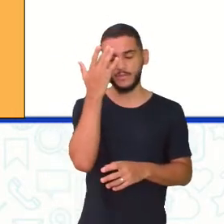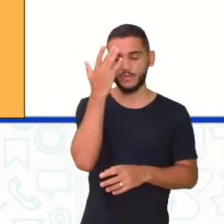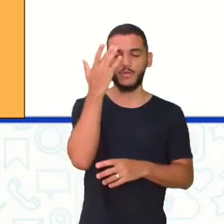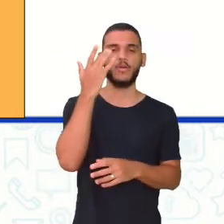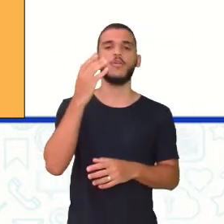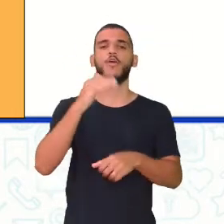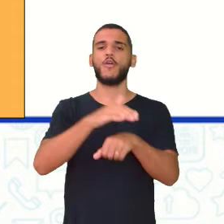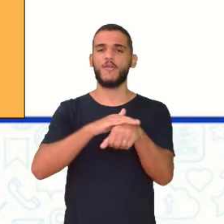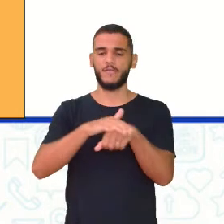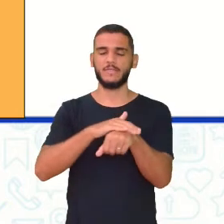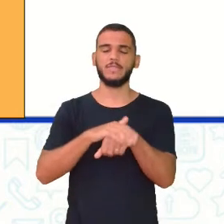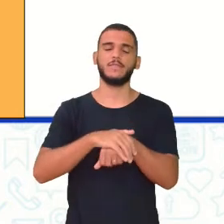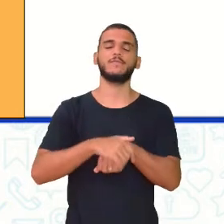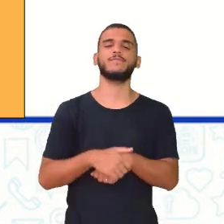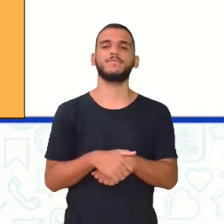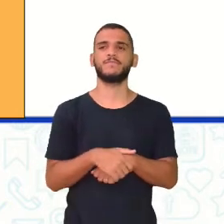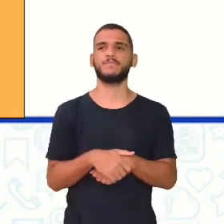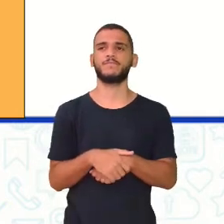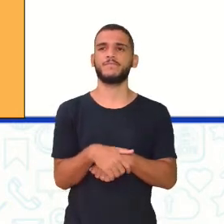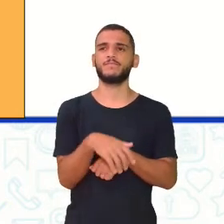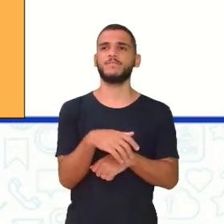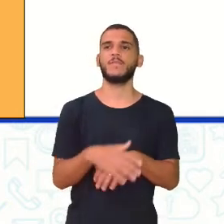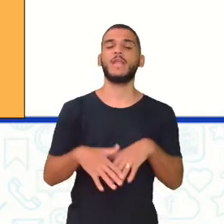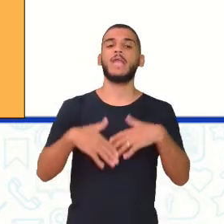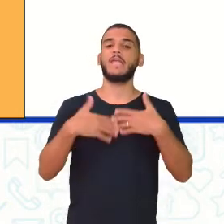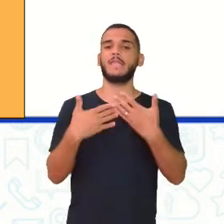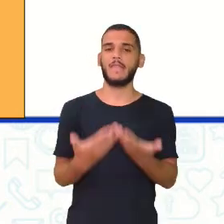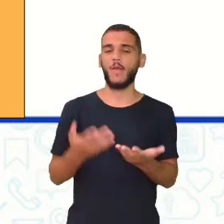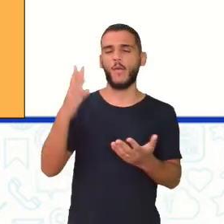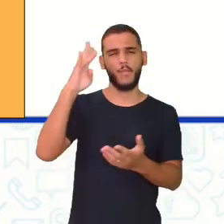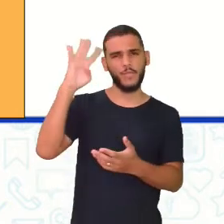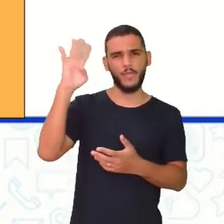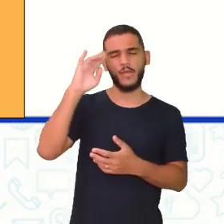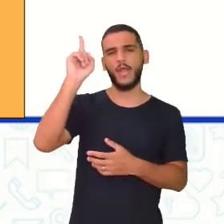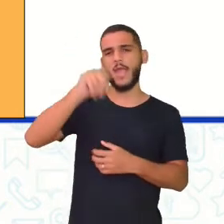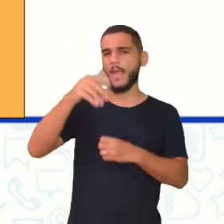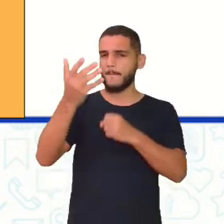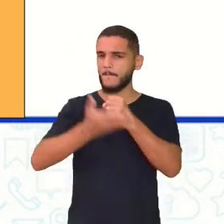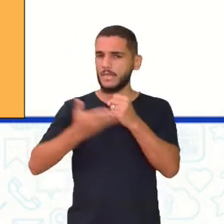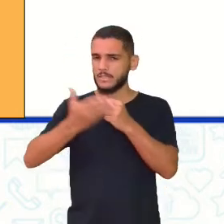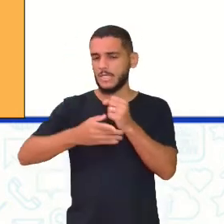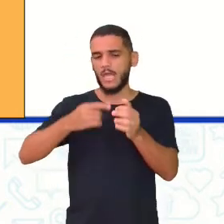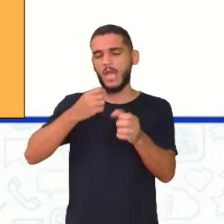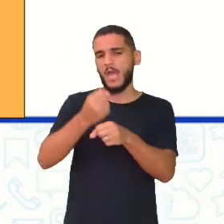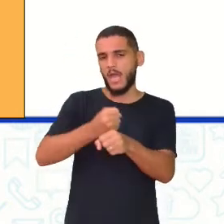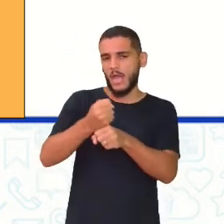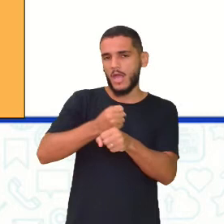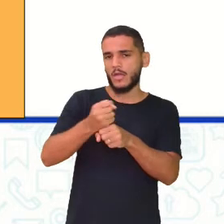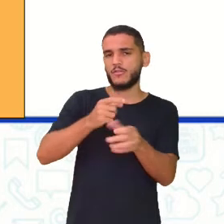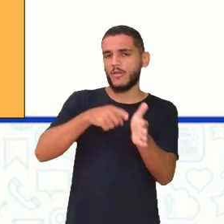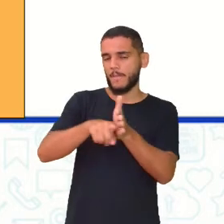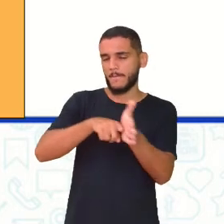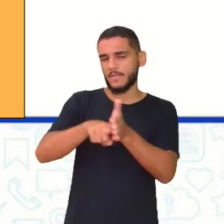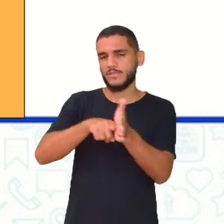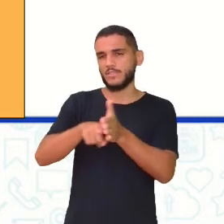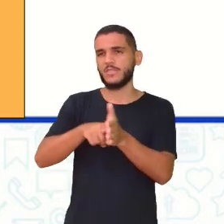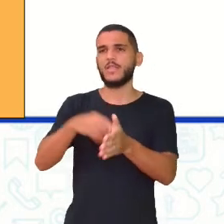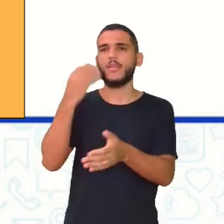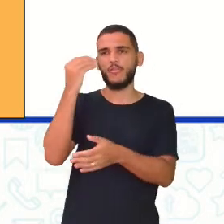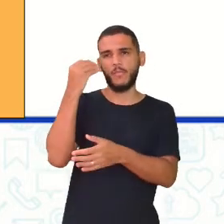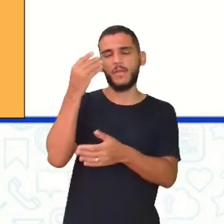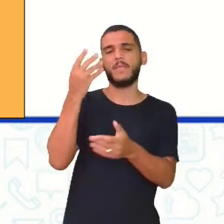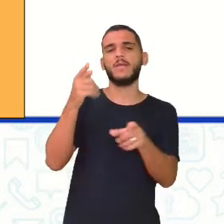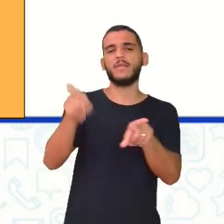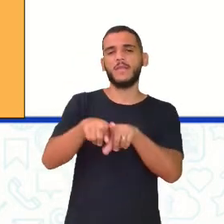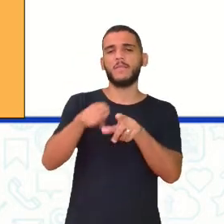menina, e ele fala assim: a tese é baseada em anos de pesquisa, experimentos e entrevistas. E ela pergunta: